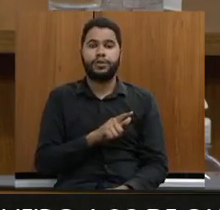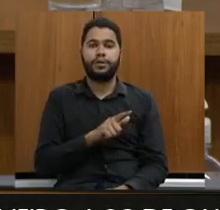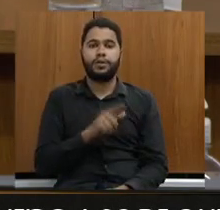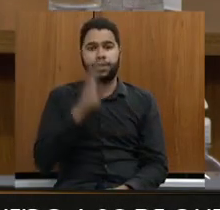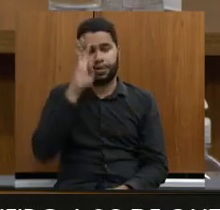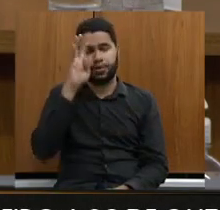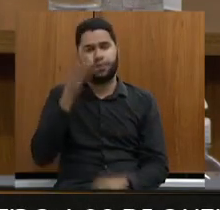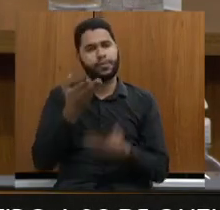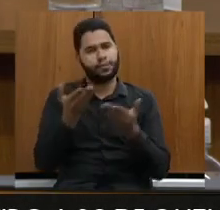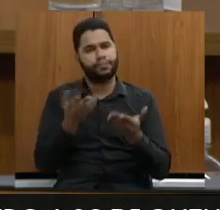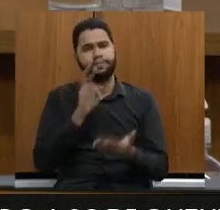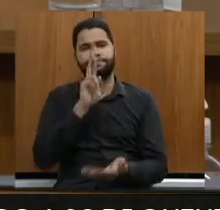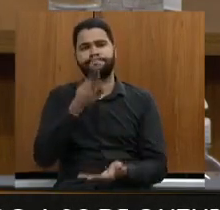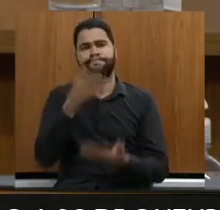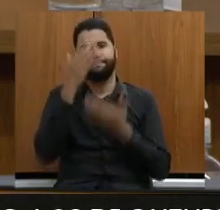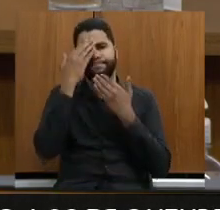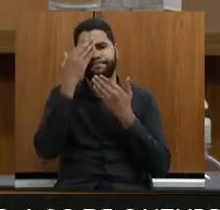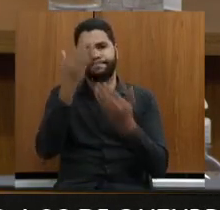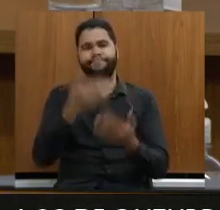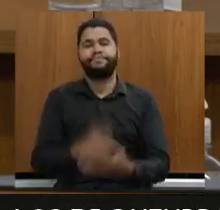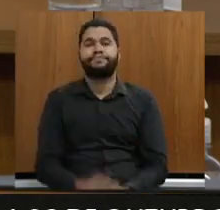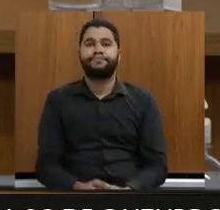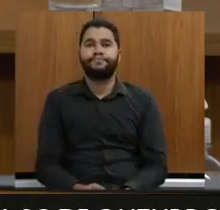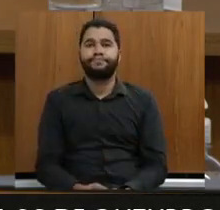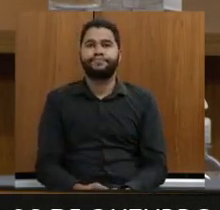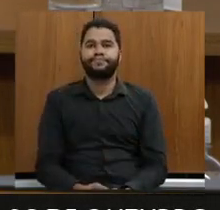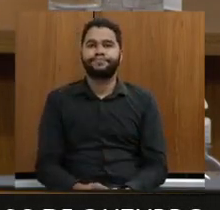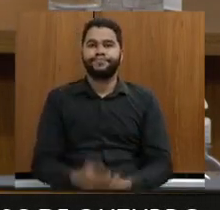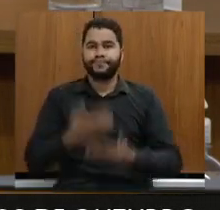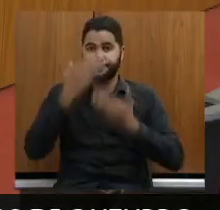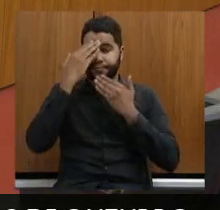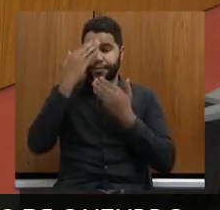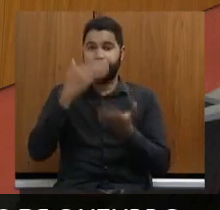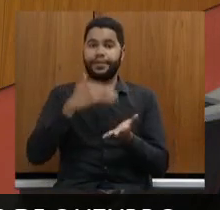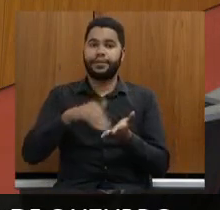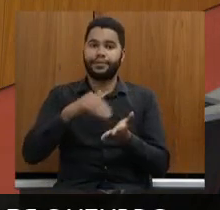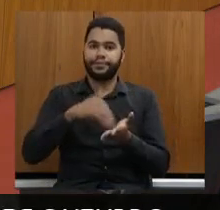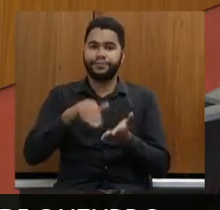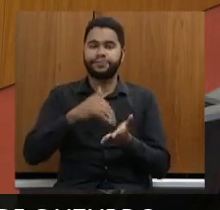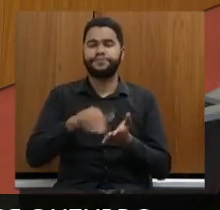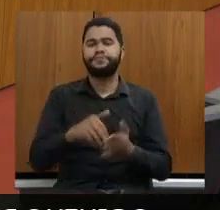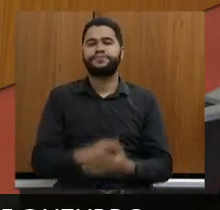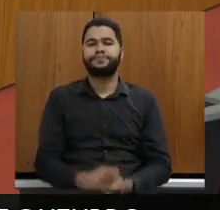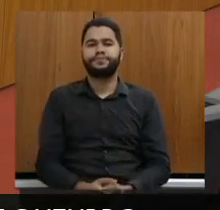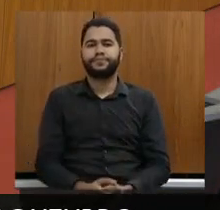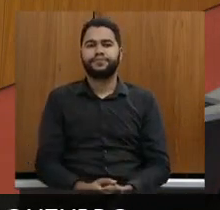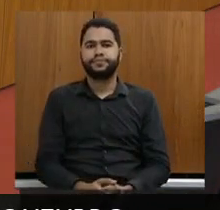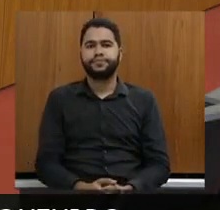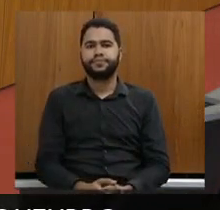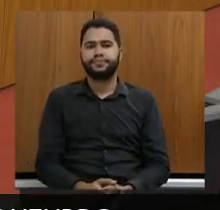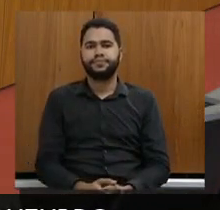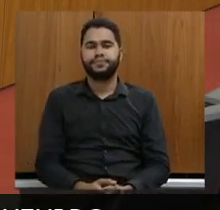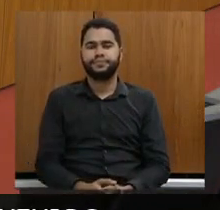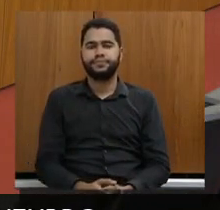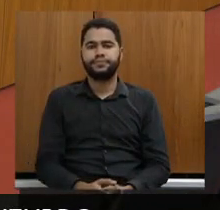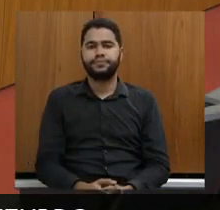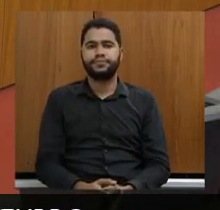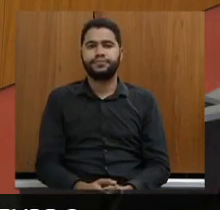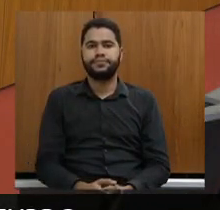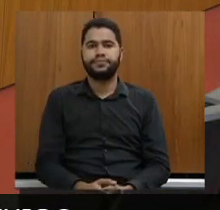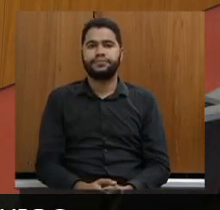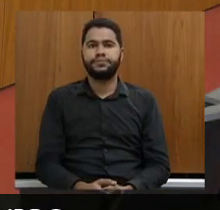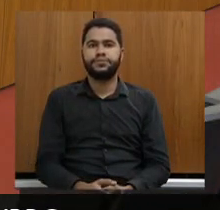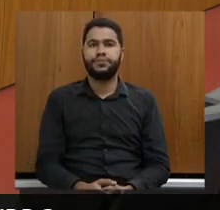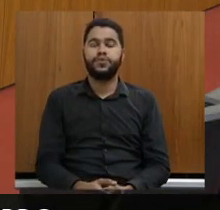assuntos fora isso minha resposta obrigado obrigado secretário a questão do do